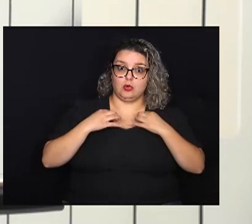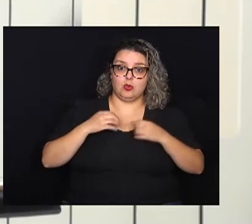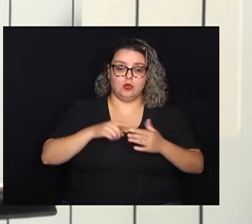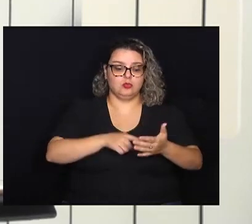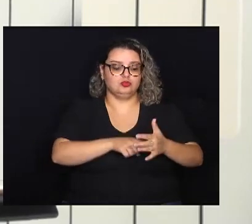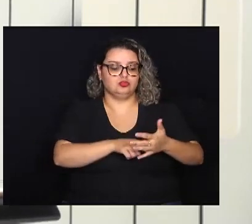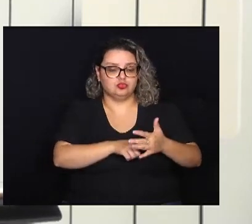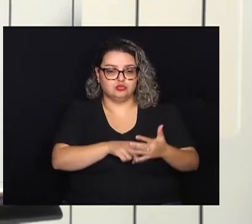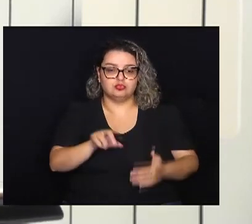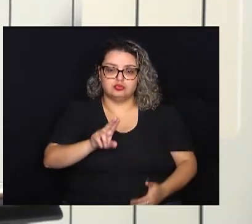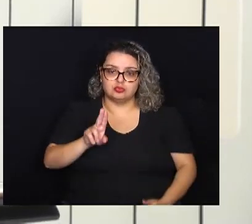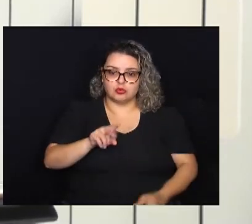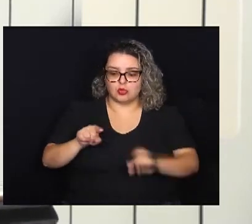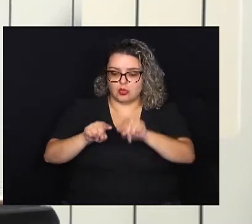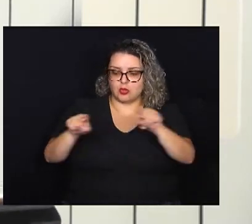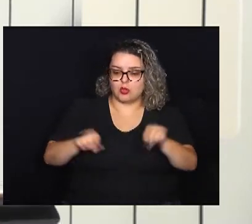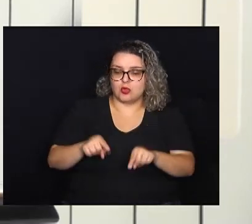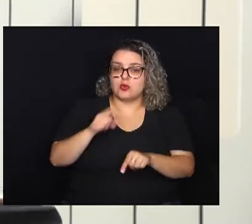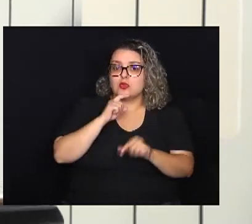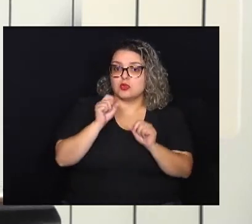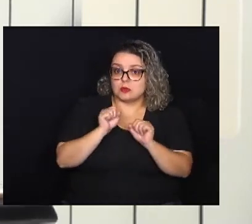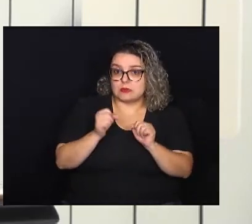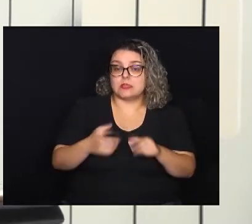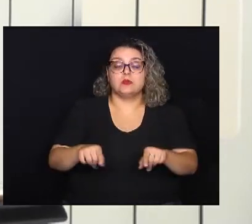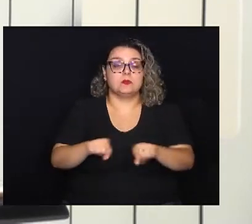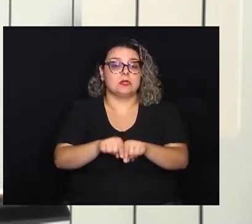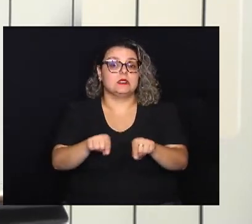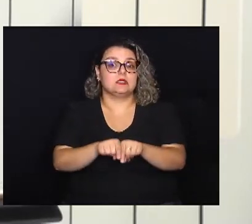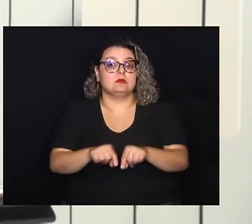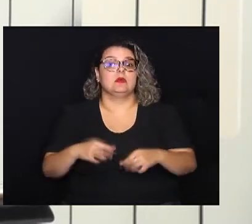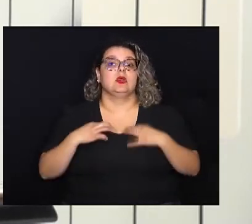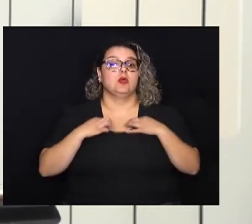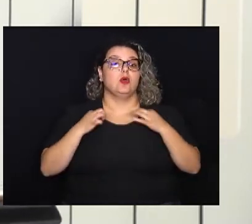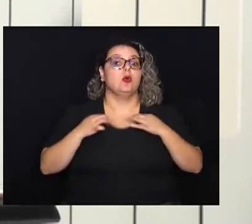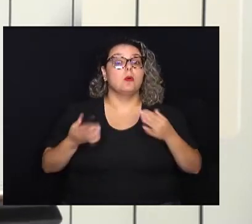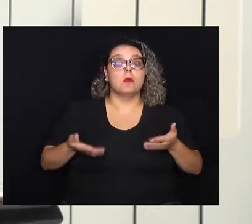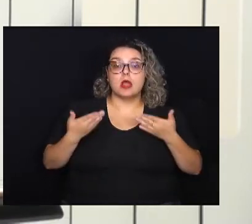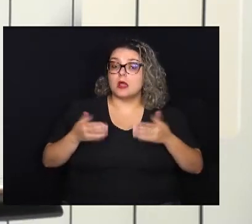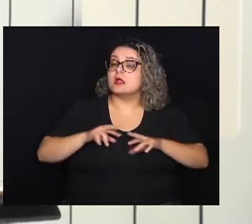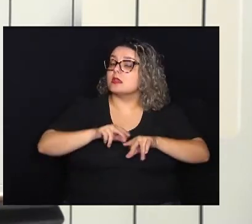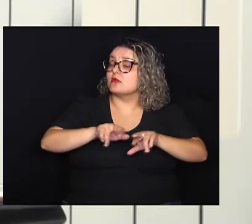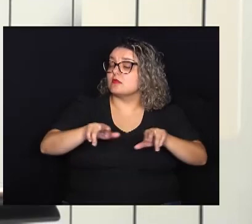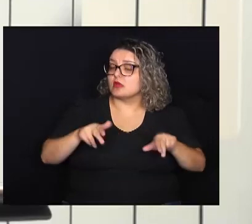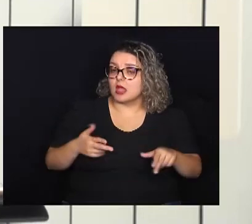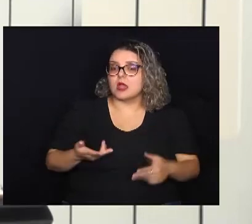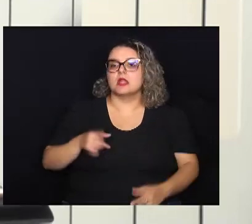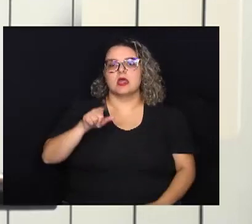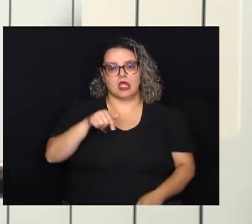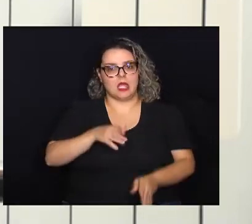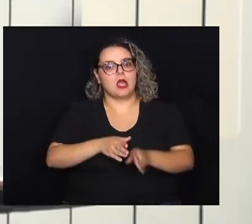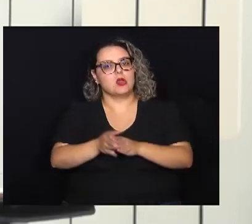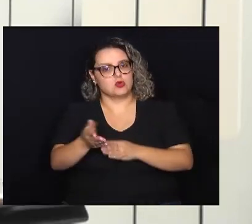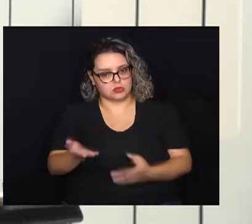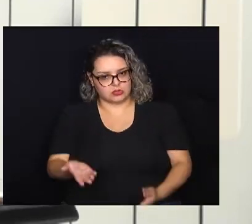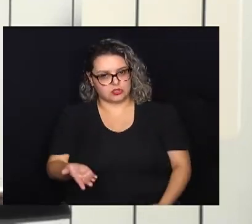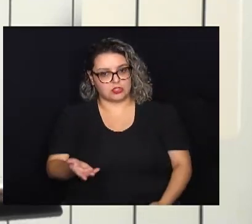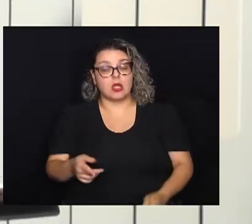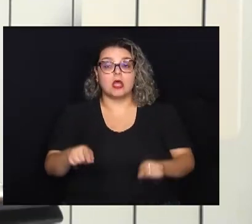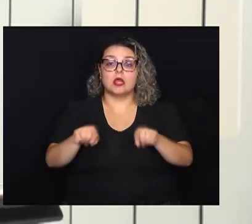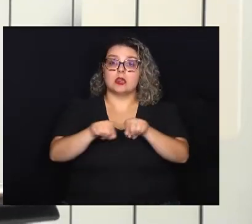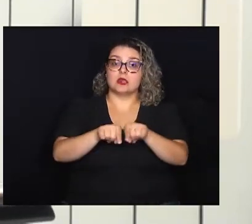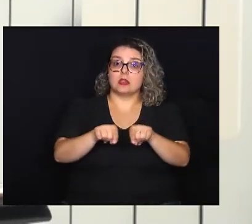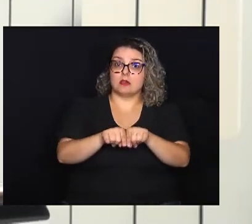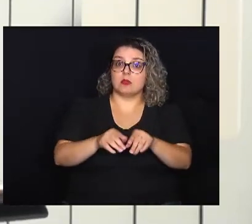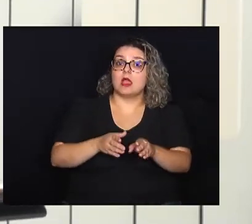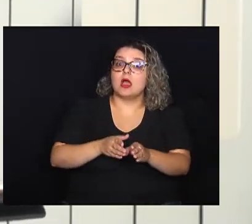ventiladores condicionadores de ar também uso de roupas leves dentre outras são recomendadas Além disso